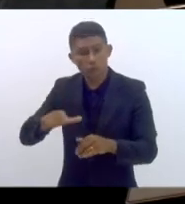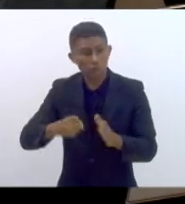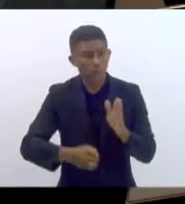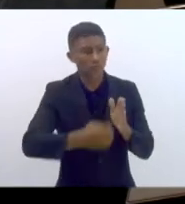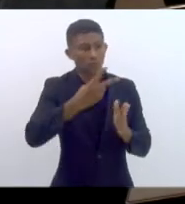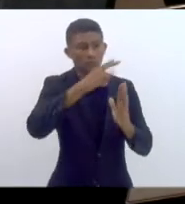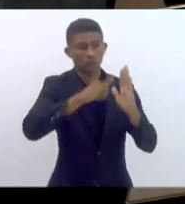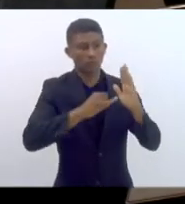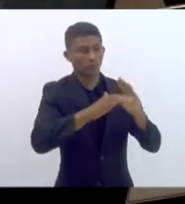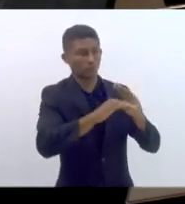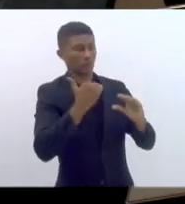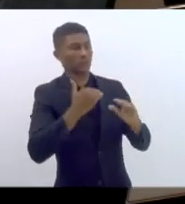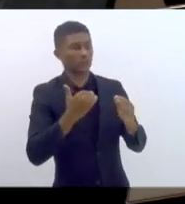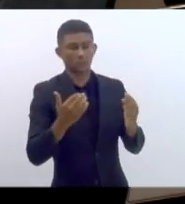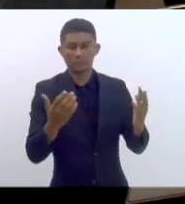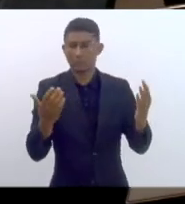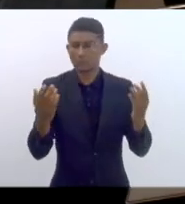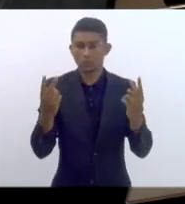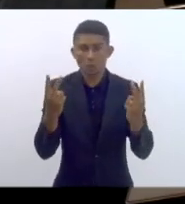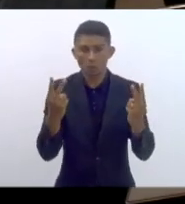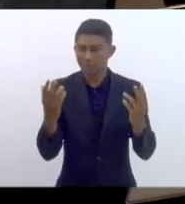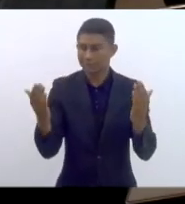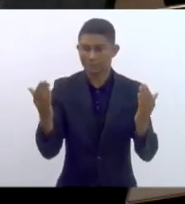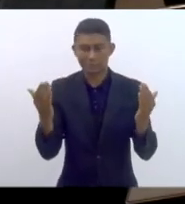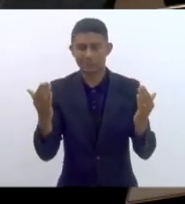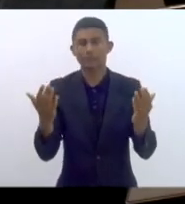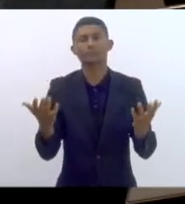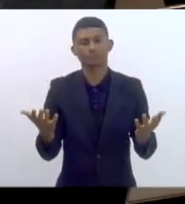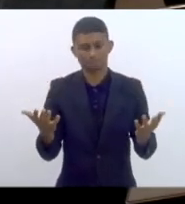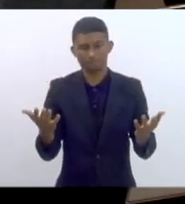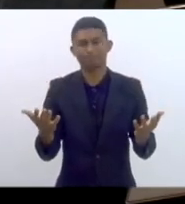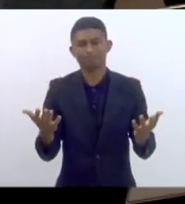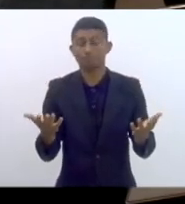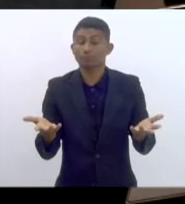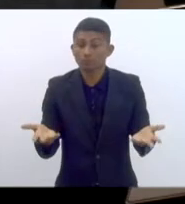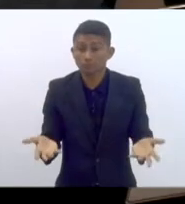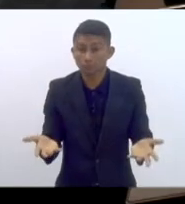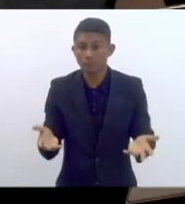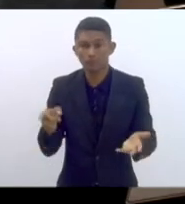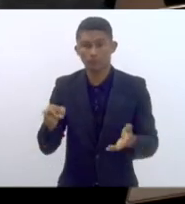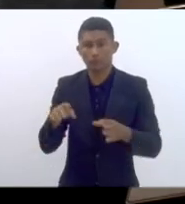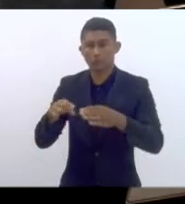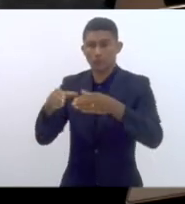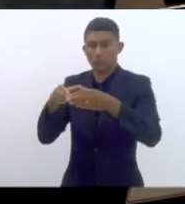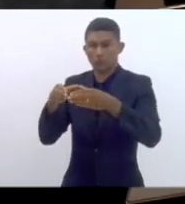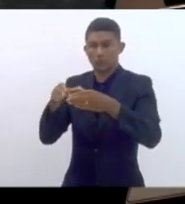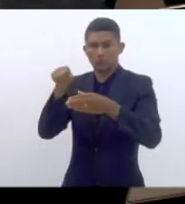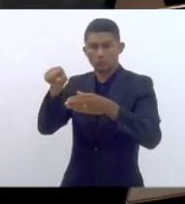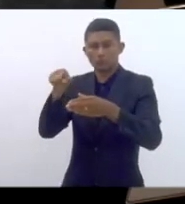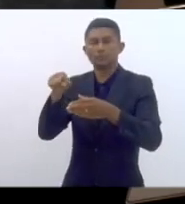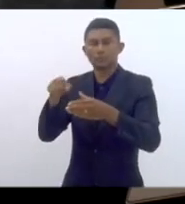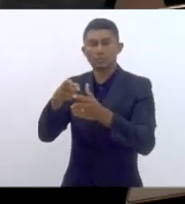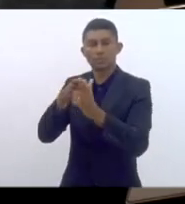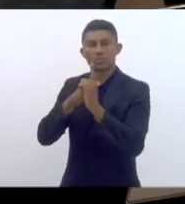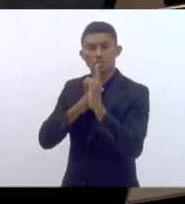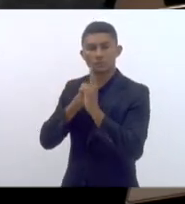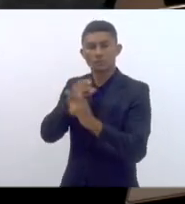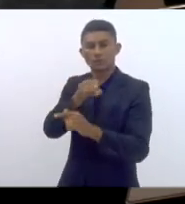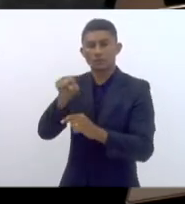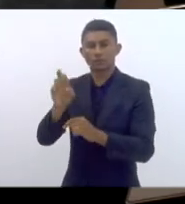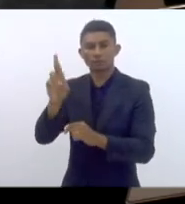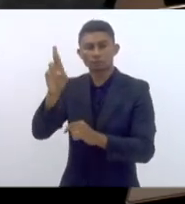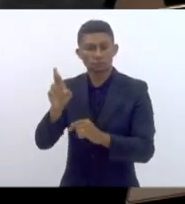equipe que tem lá na superintendência da dívida, de controle da dívida, que cuida de dívida, porque lá a gente cuida da dívida e da regularização de